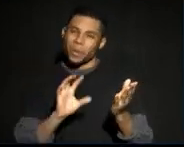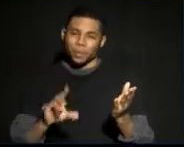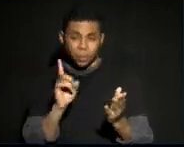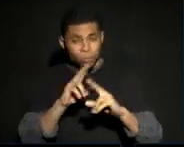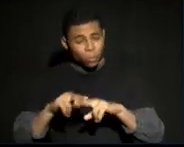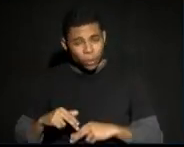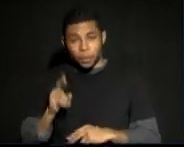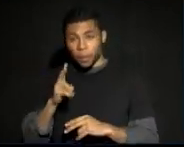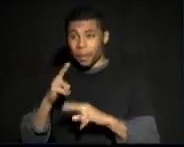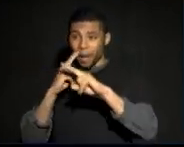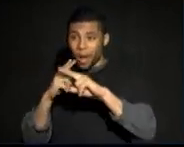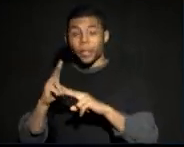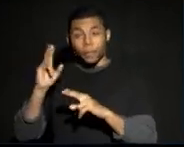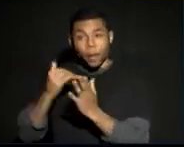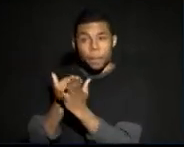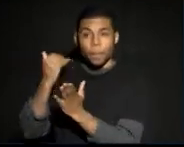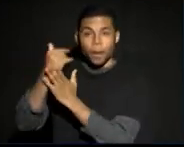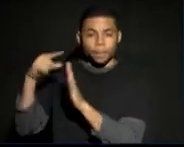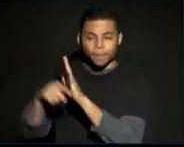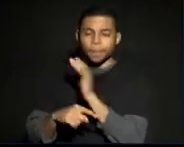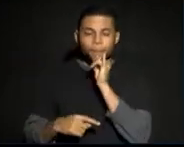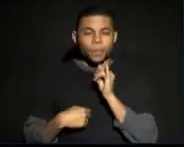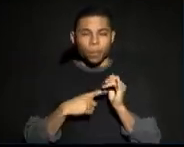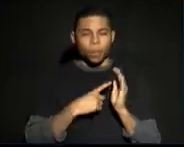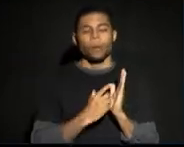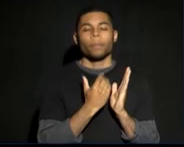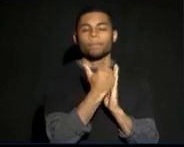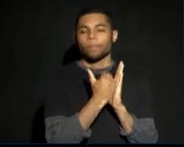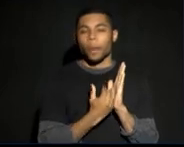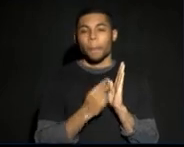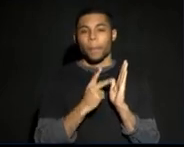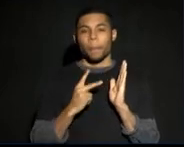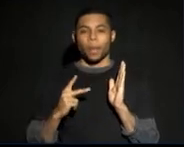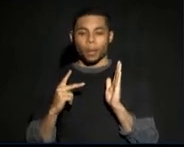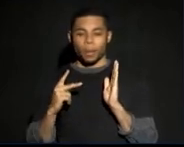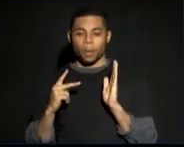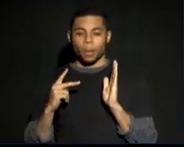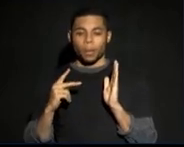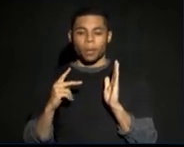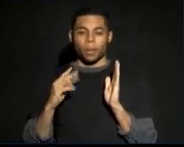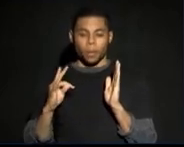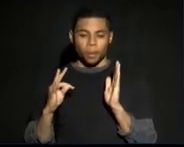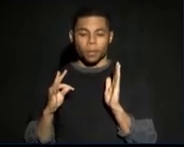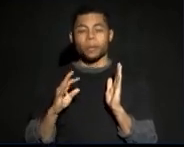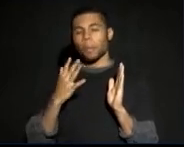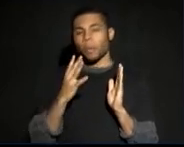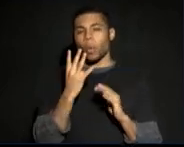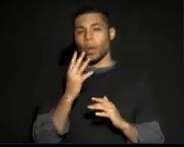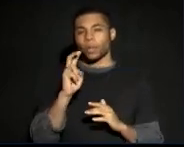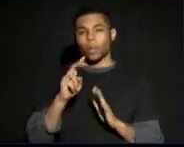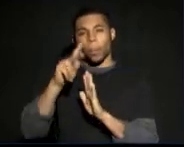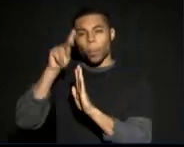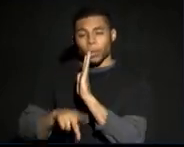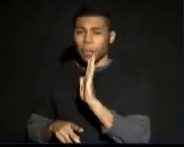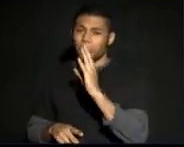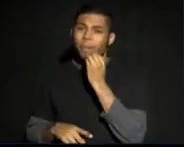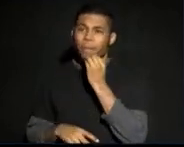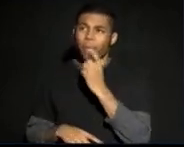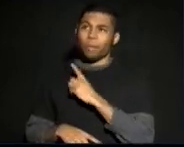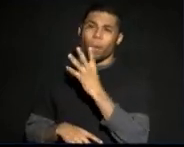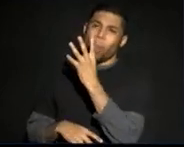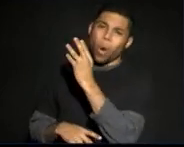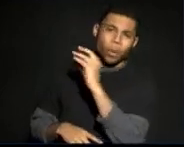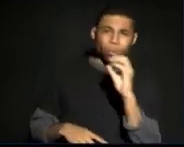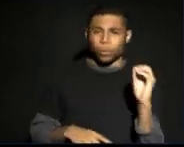aprofundar essa agenda hoje eu tenho uma carteira de ppps que tem mais ou menos 45 projetos e deveriam